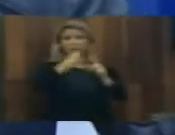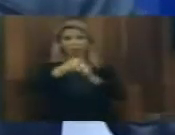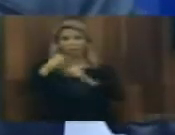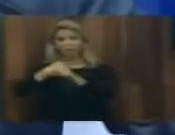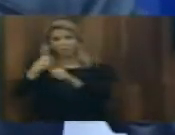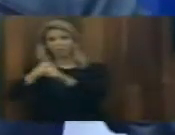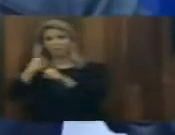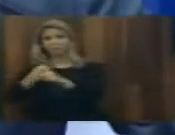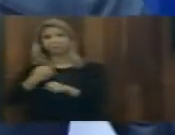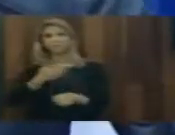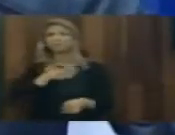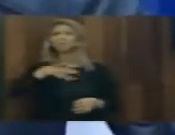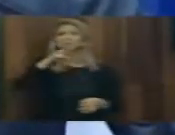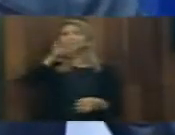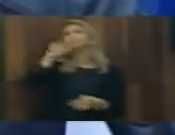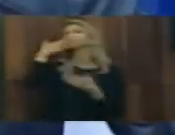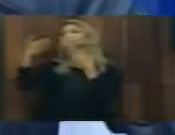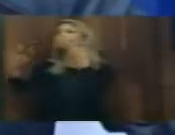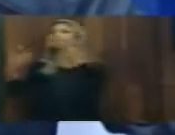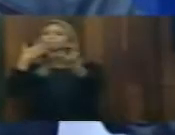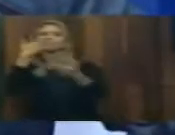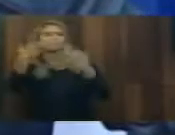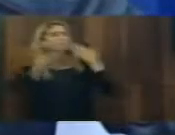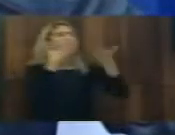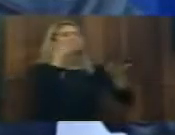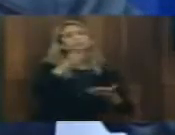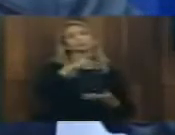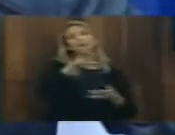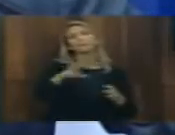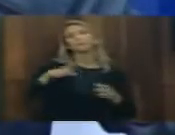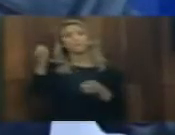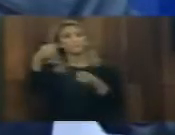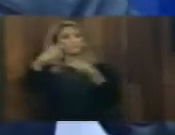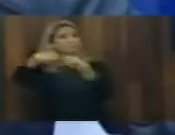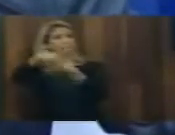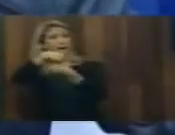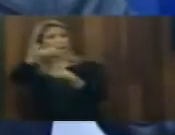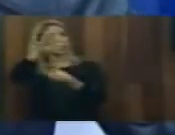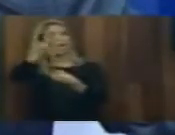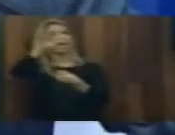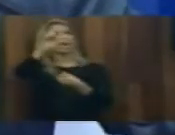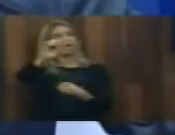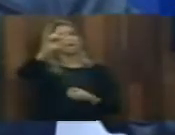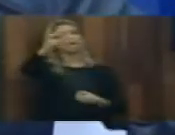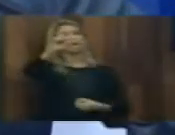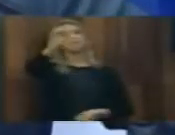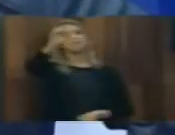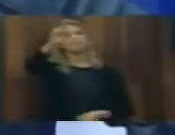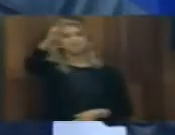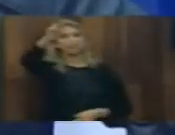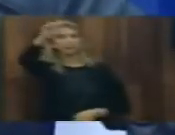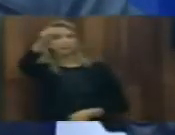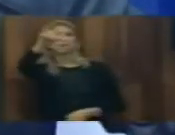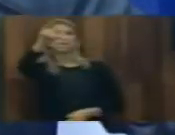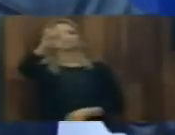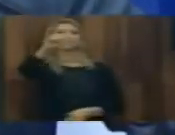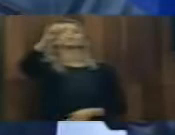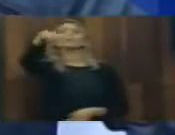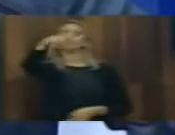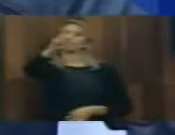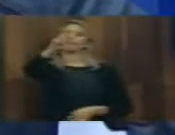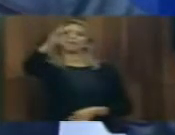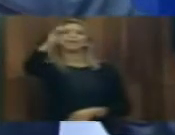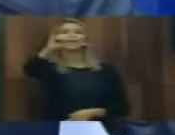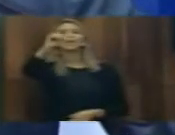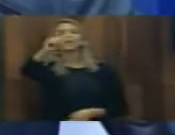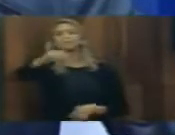indicações que eu estou pedindo hoje. No bairro Reserva do Peró, encontra-se todo assoreado, não só na